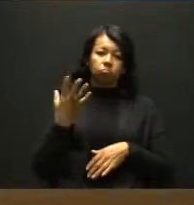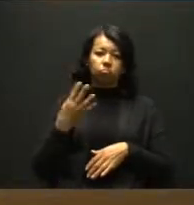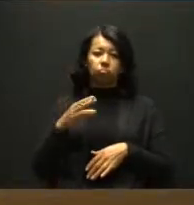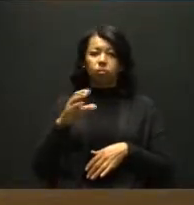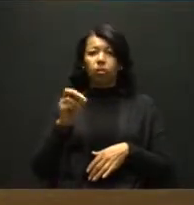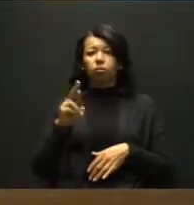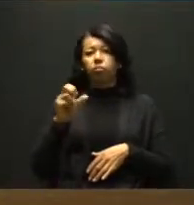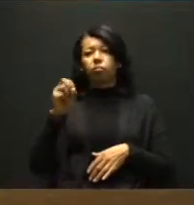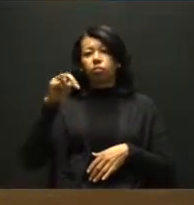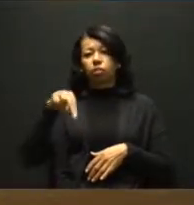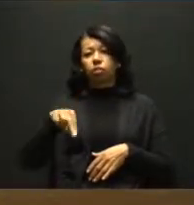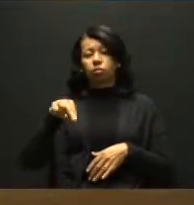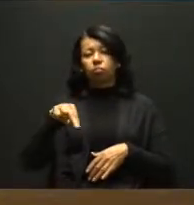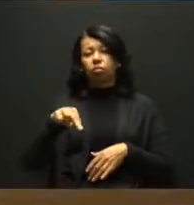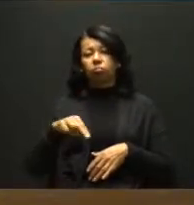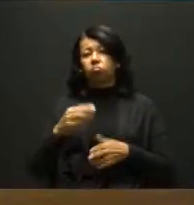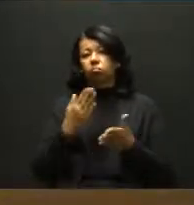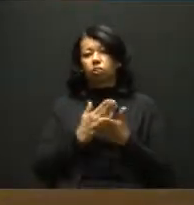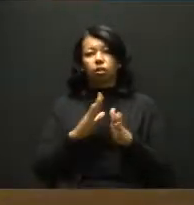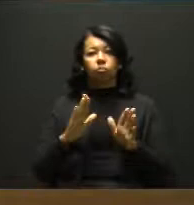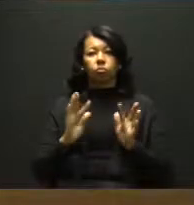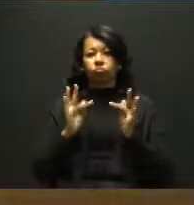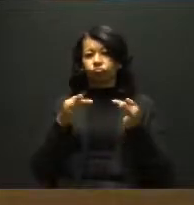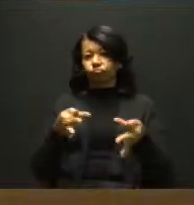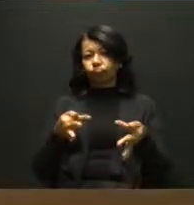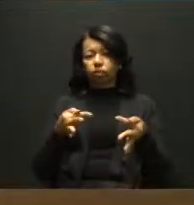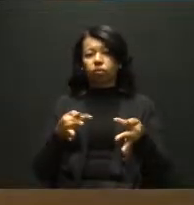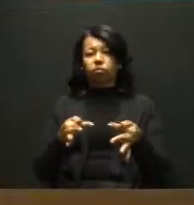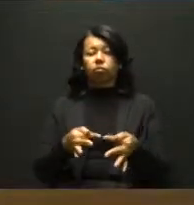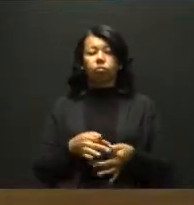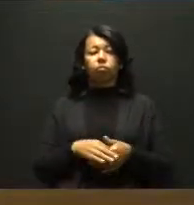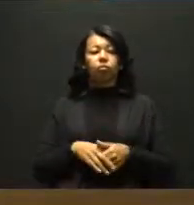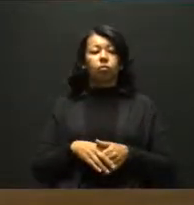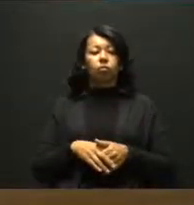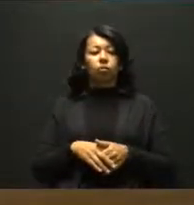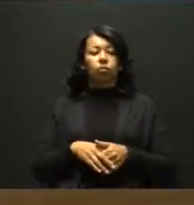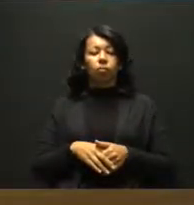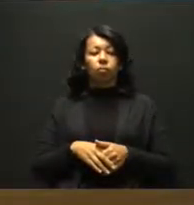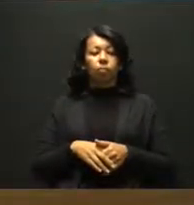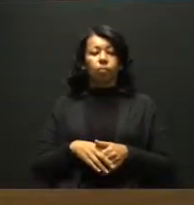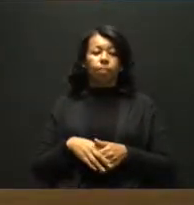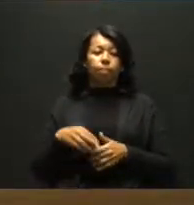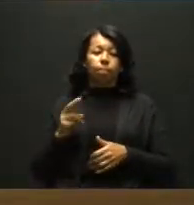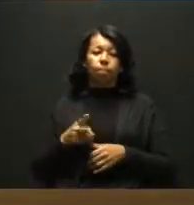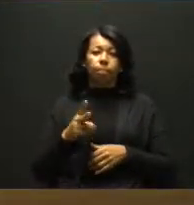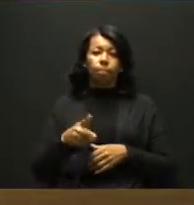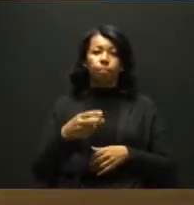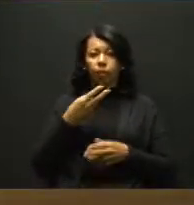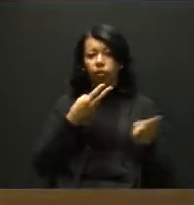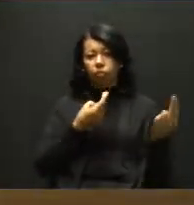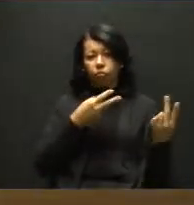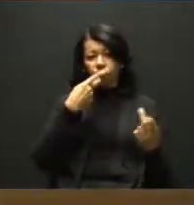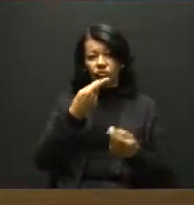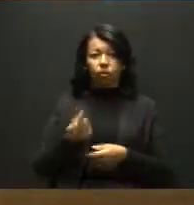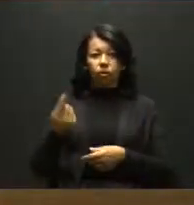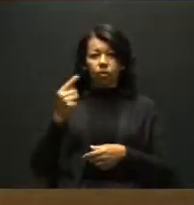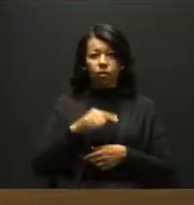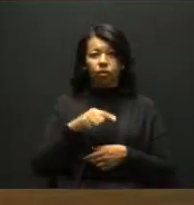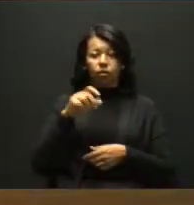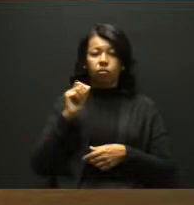corsan foi a pique em definitivo e como disse também aqui voltando a falar é sobre